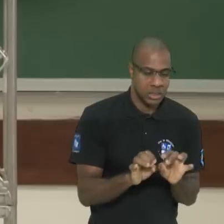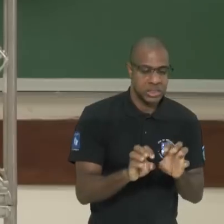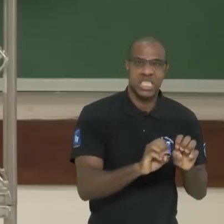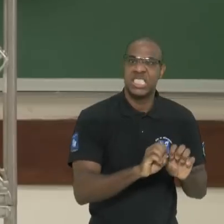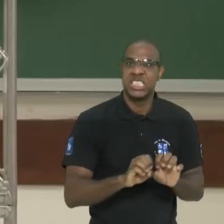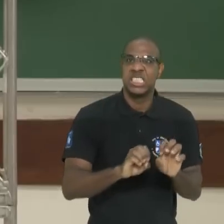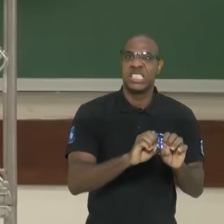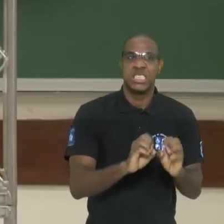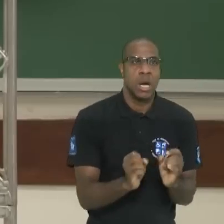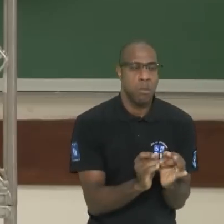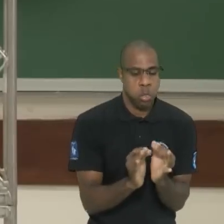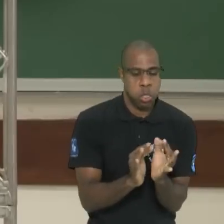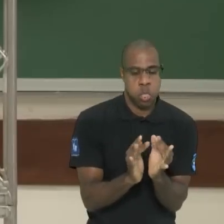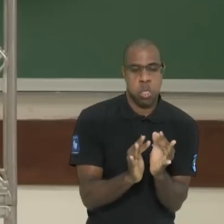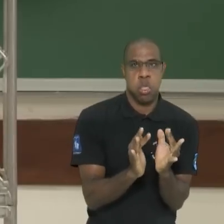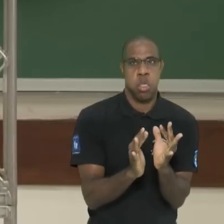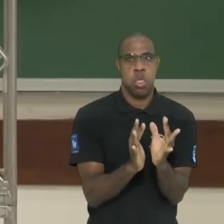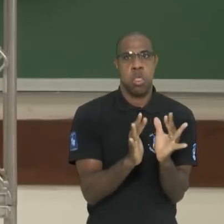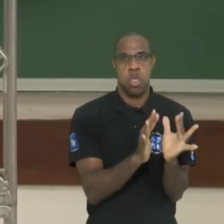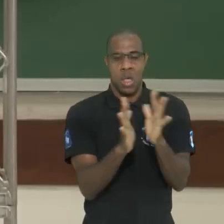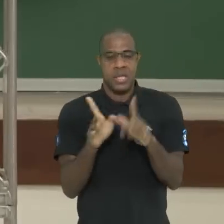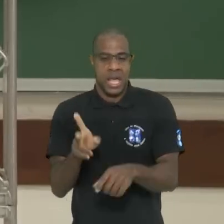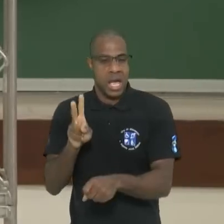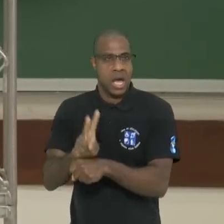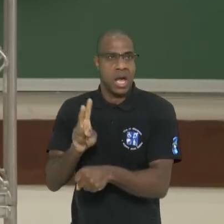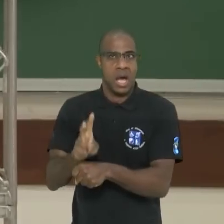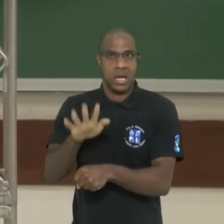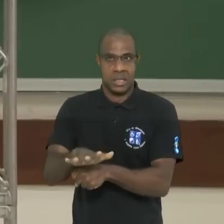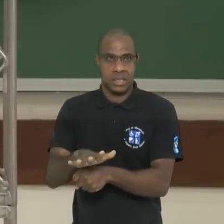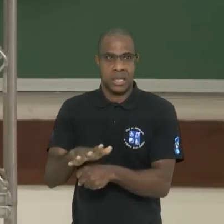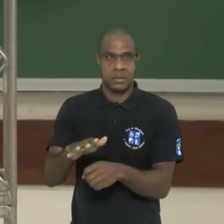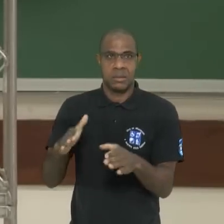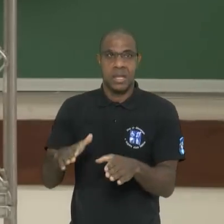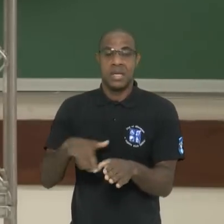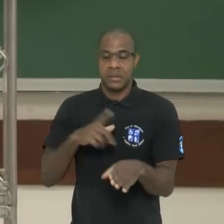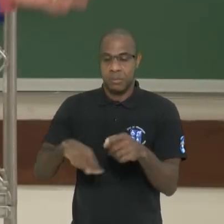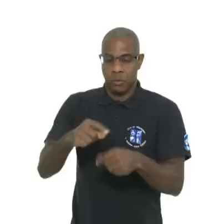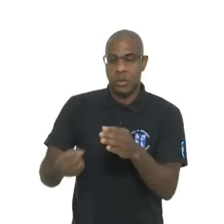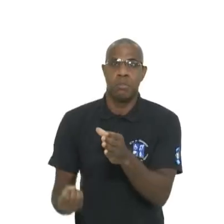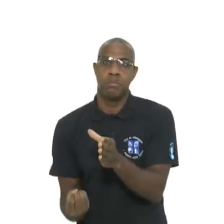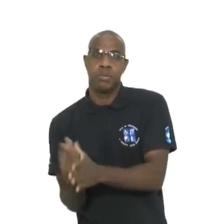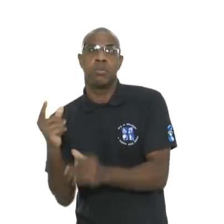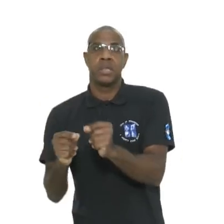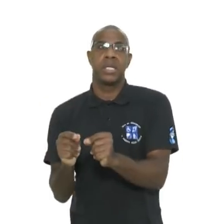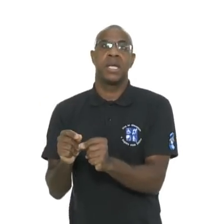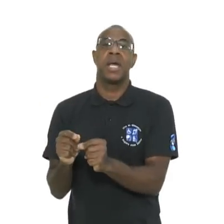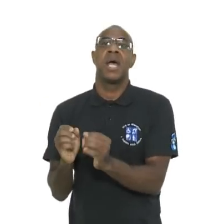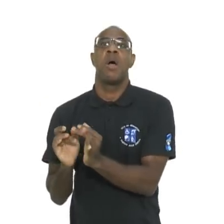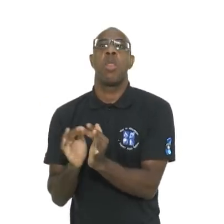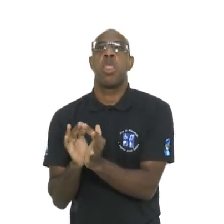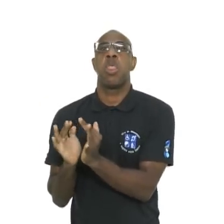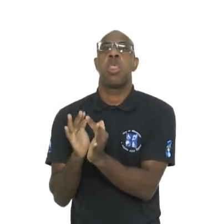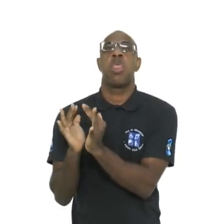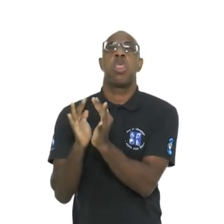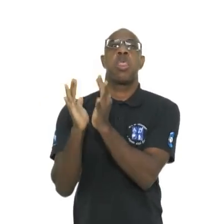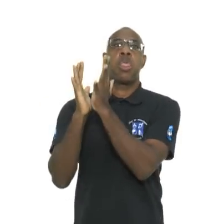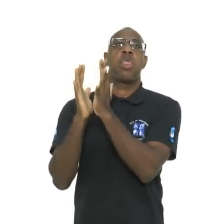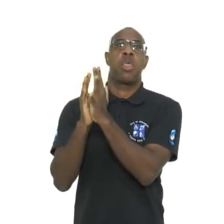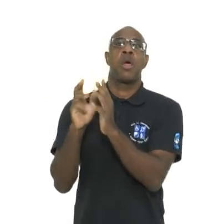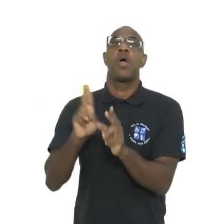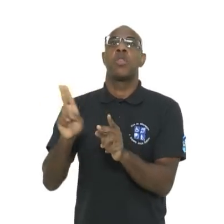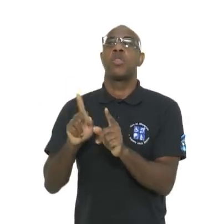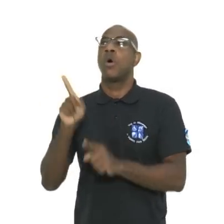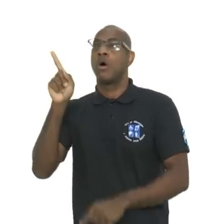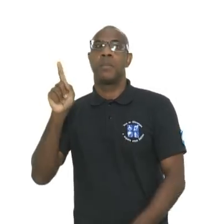é armazenado e convertido em energia elétrica. É o que nós chamamos de biocombustível, ou, nesse